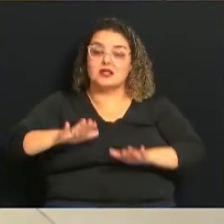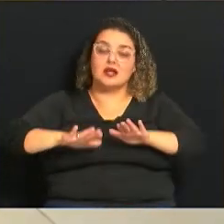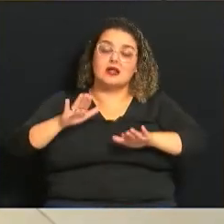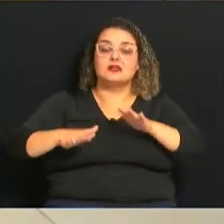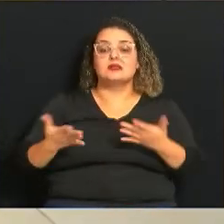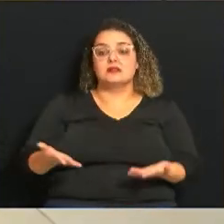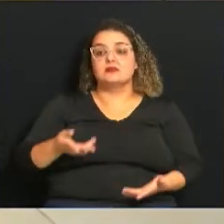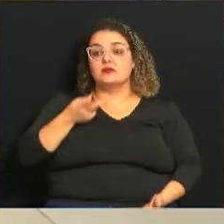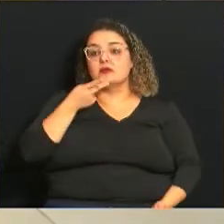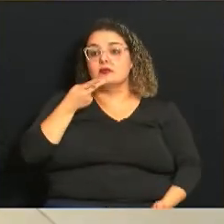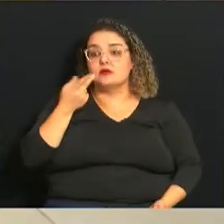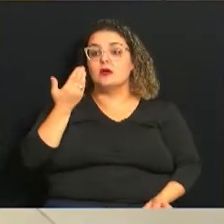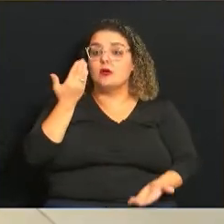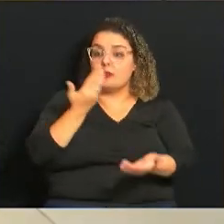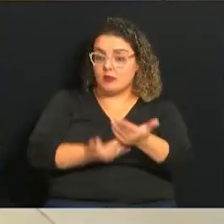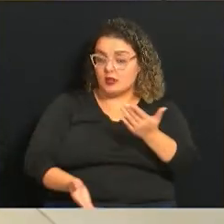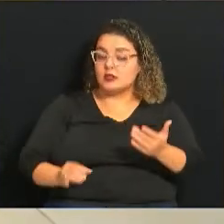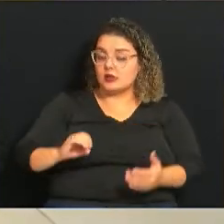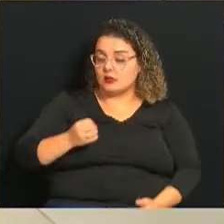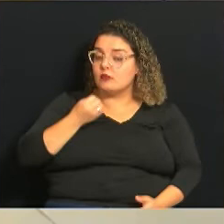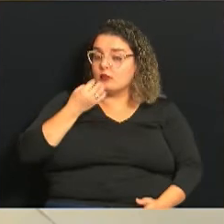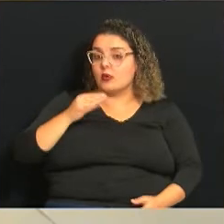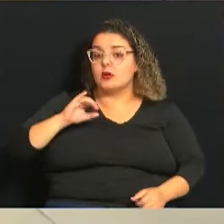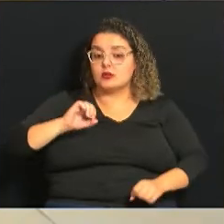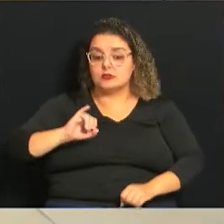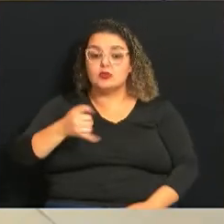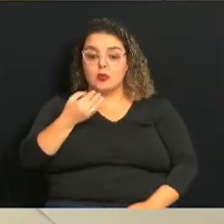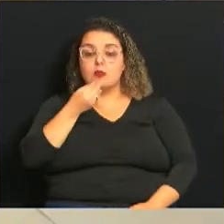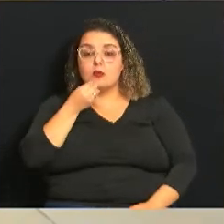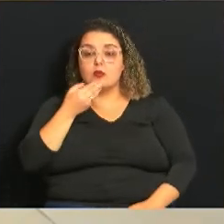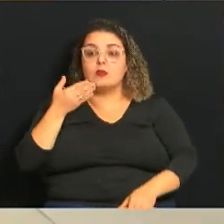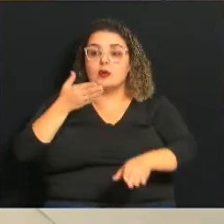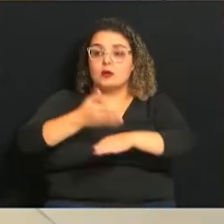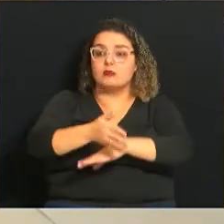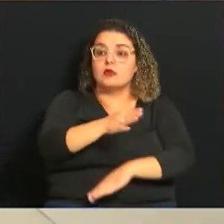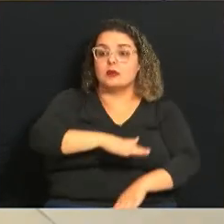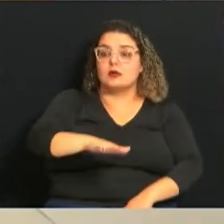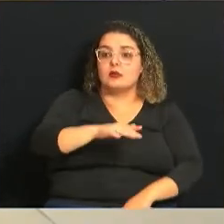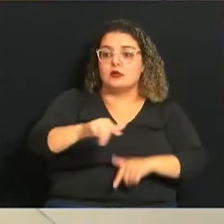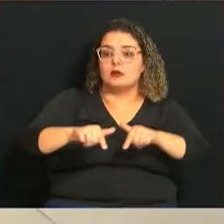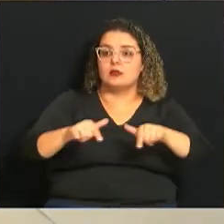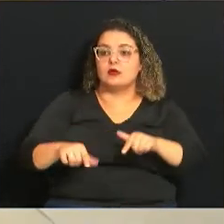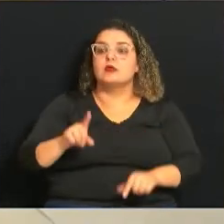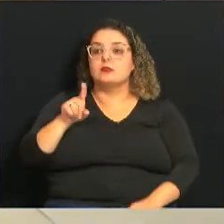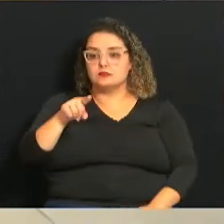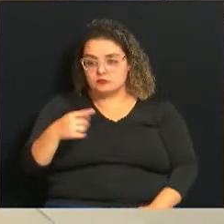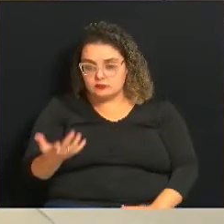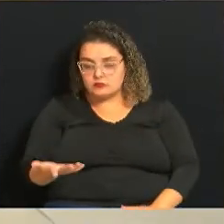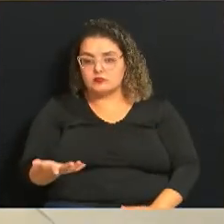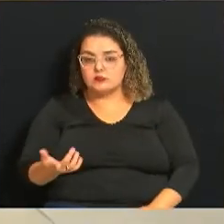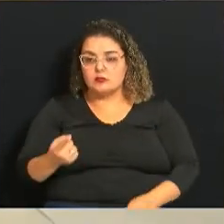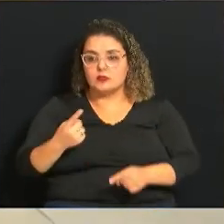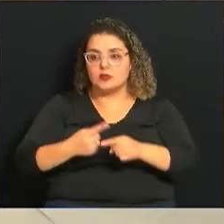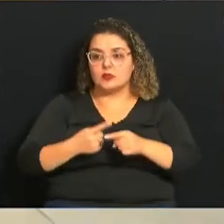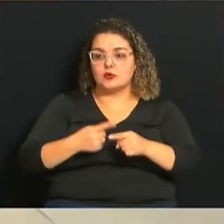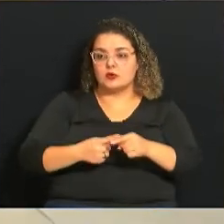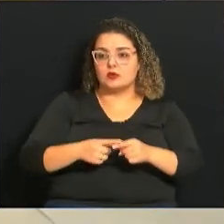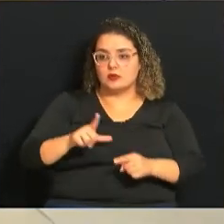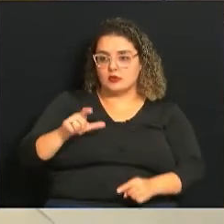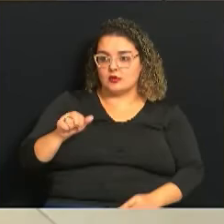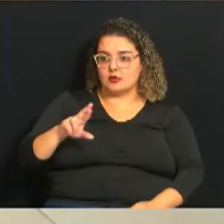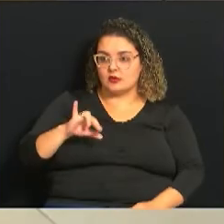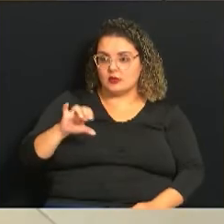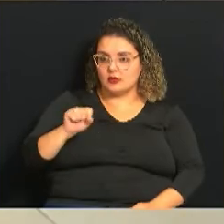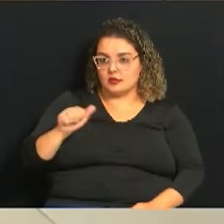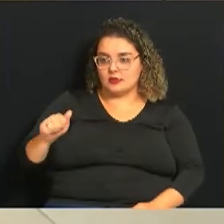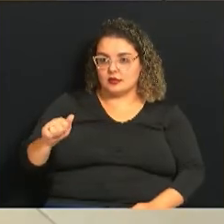frisou aqui, perdendo algumas boas oportunidades de ingressar no mercado de trabalho, justamente porque, como disse a Larissa, não soube vender